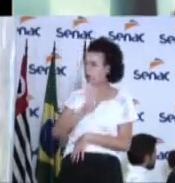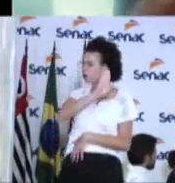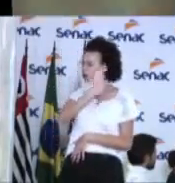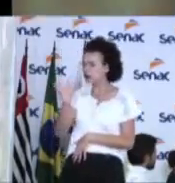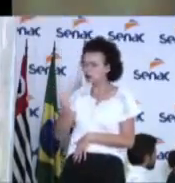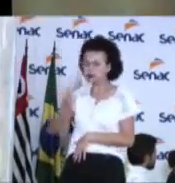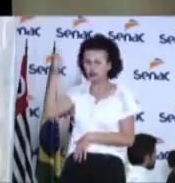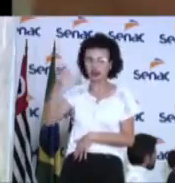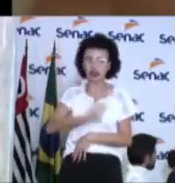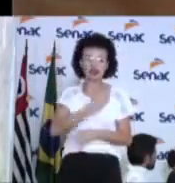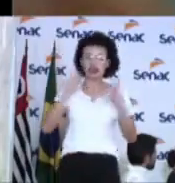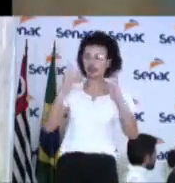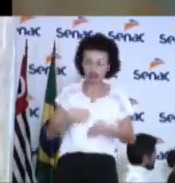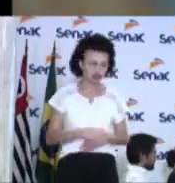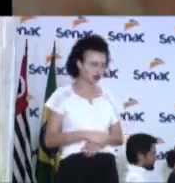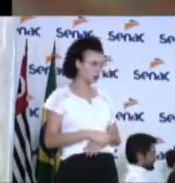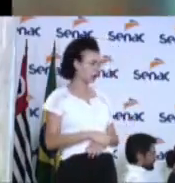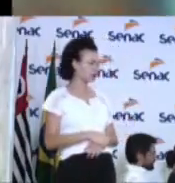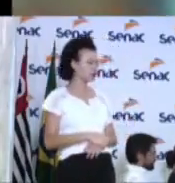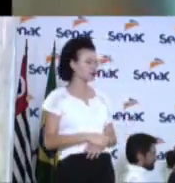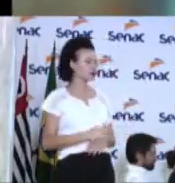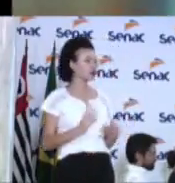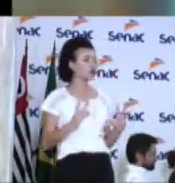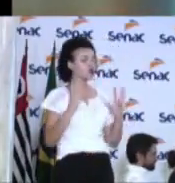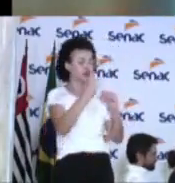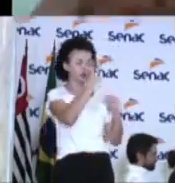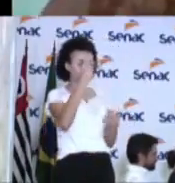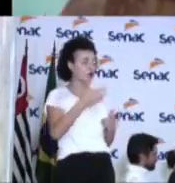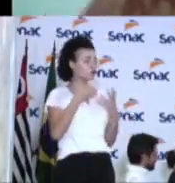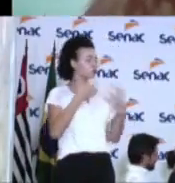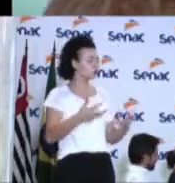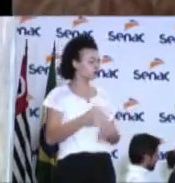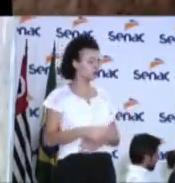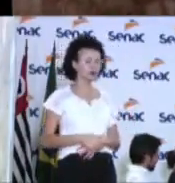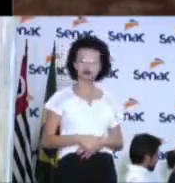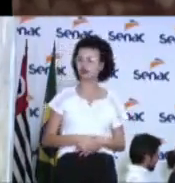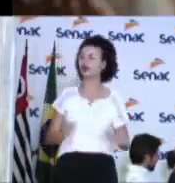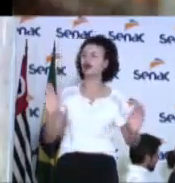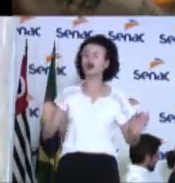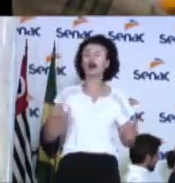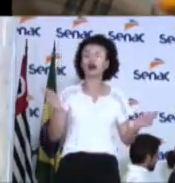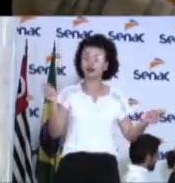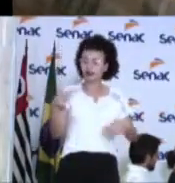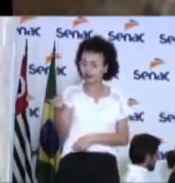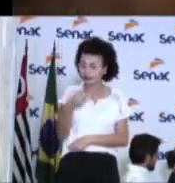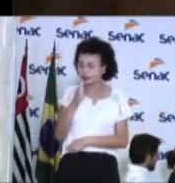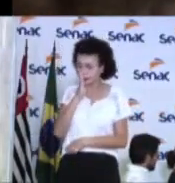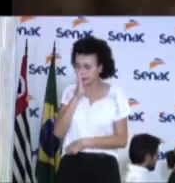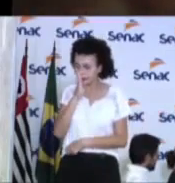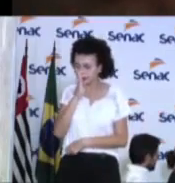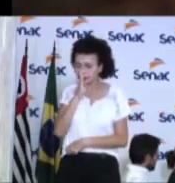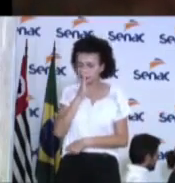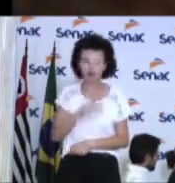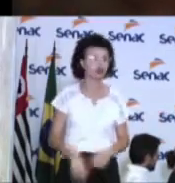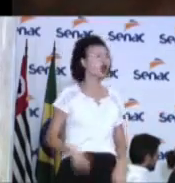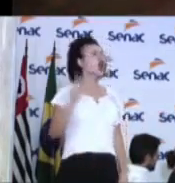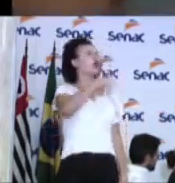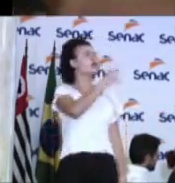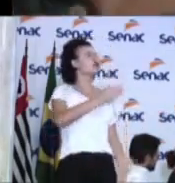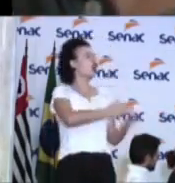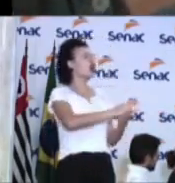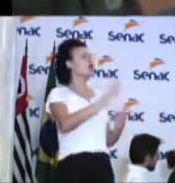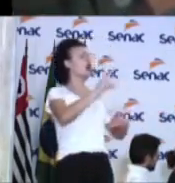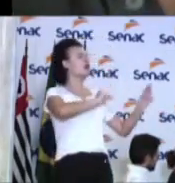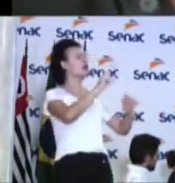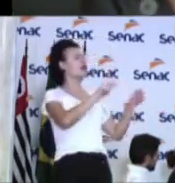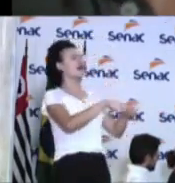32 anos, a vida inteira eu já vi. Dedico esse prêmio aí a todas as pessoas que me encheram o saco durante a minha vida. Será que dá pra duplinha fazer silêncio? Olha aqui quem foi, professora, que